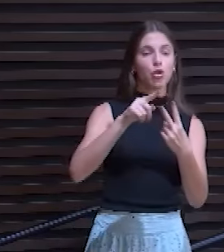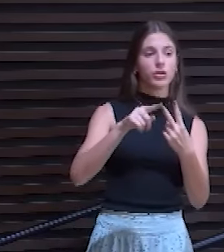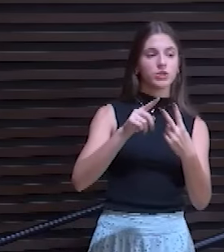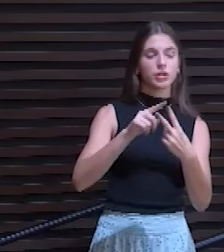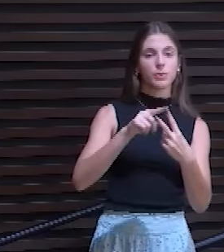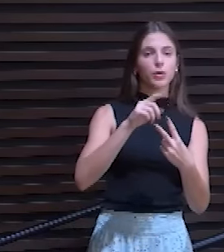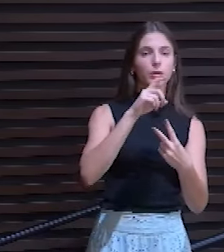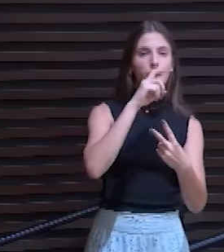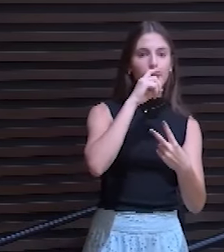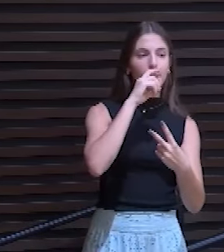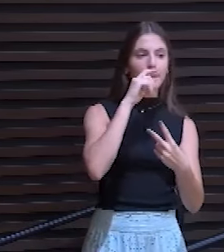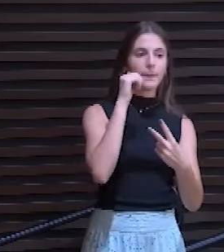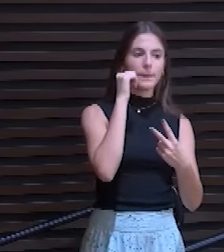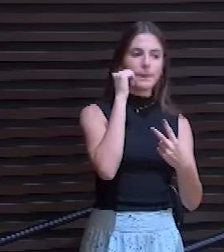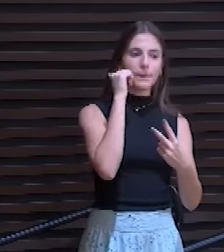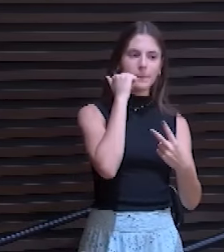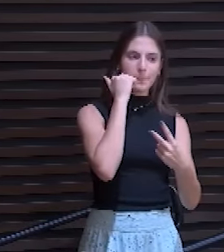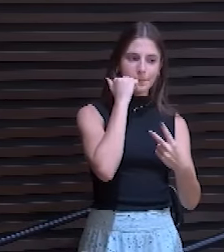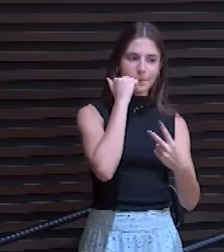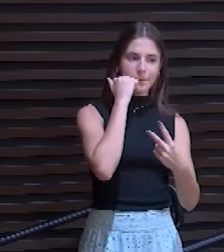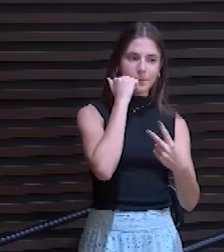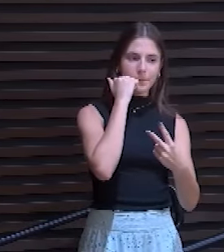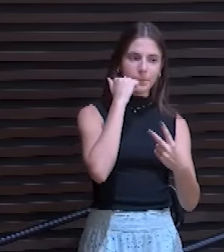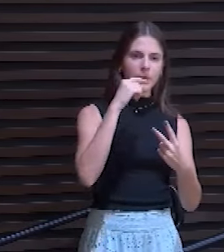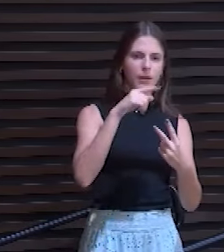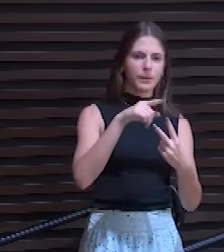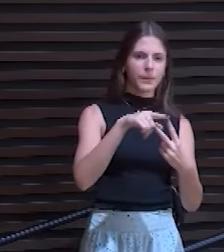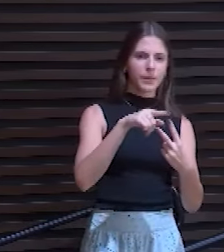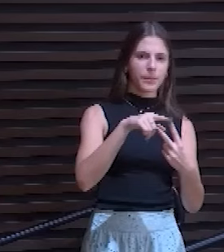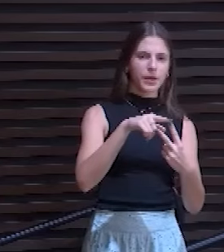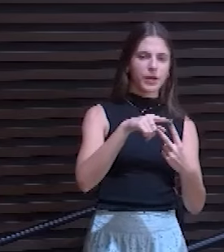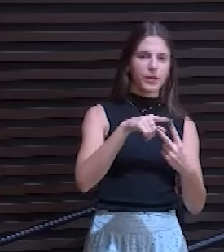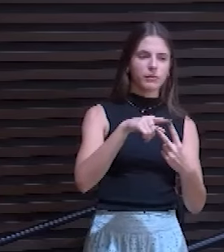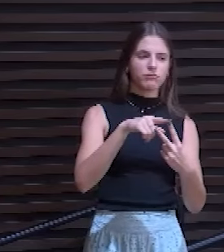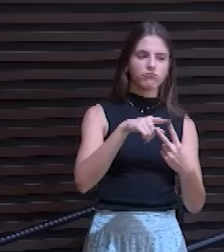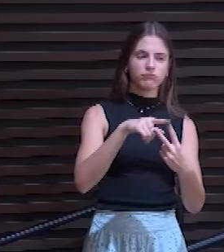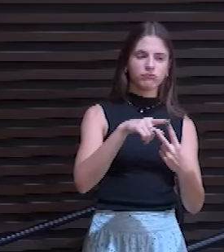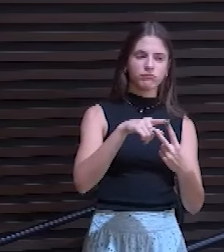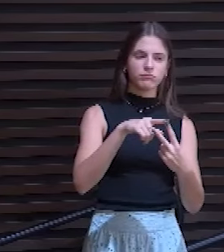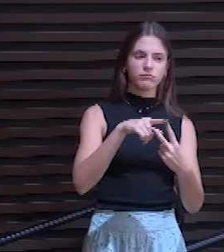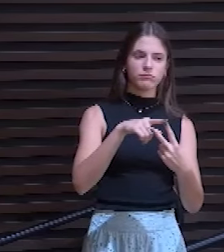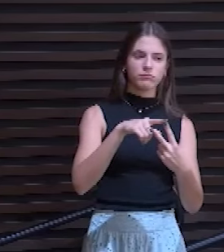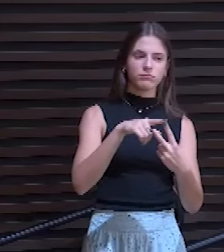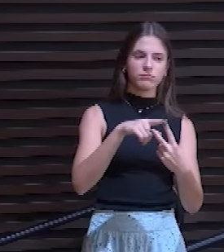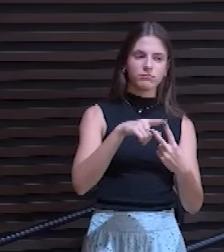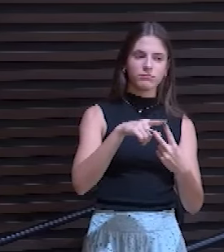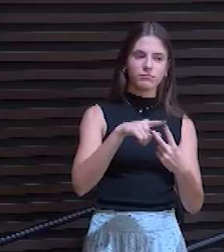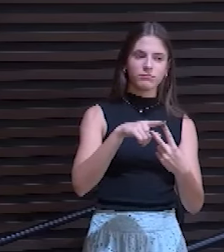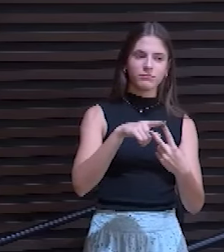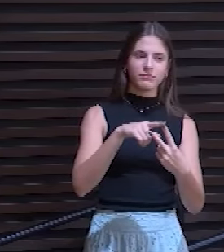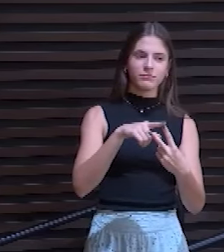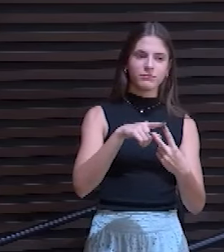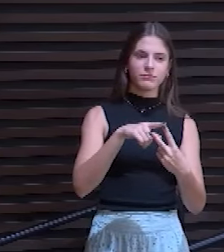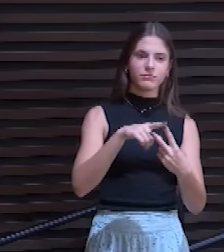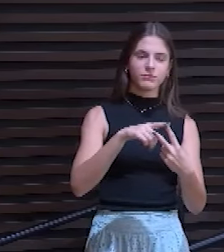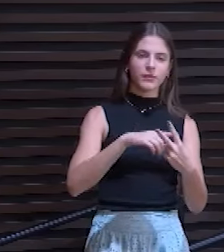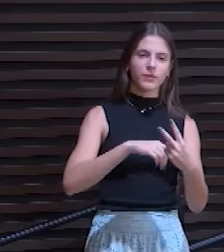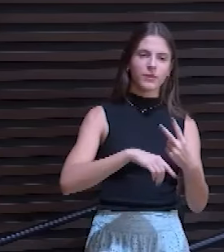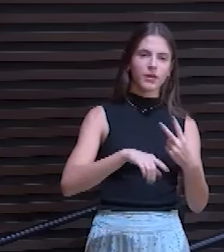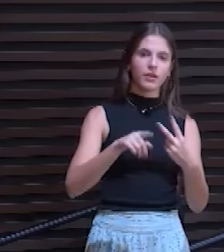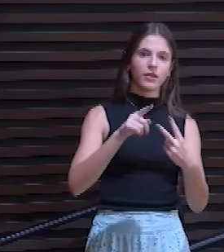A paternidade de proprietário, a paternidade de posse e a paternidade